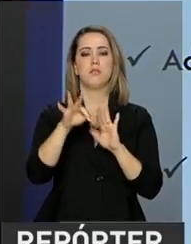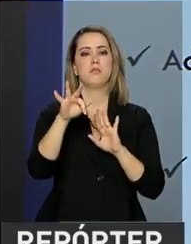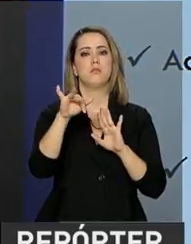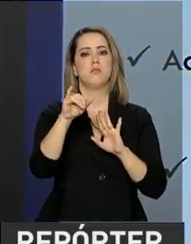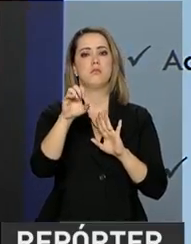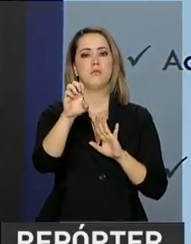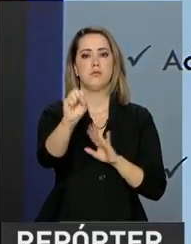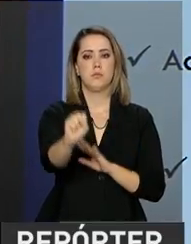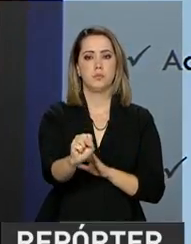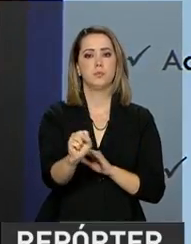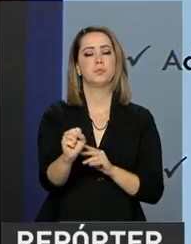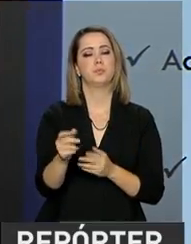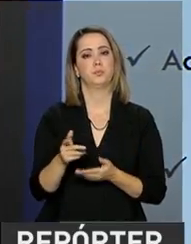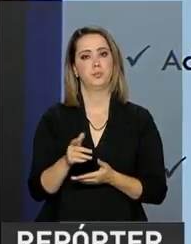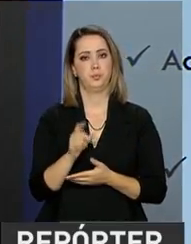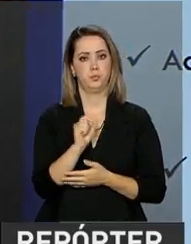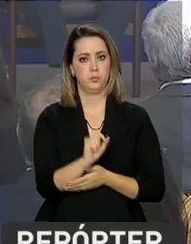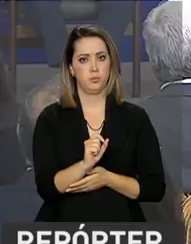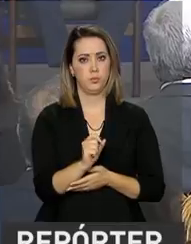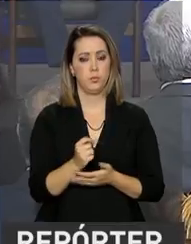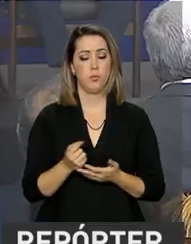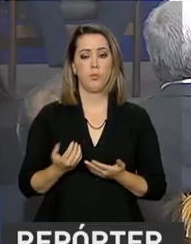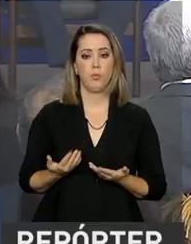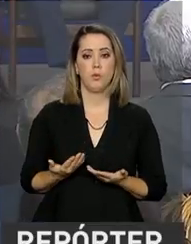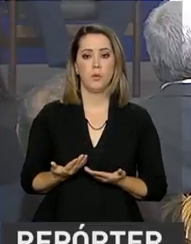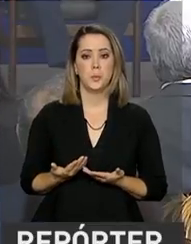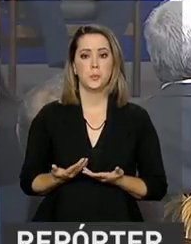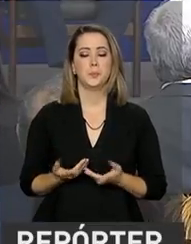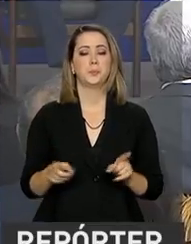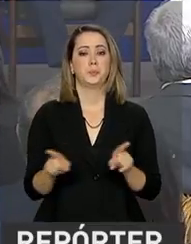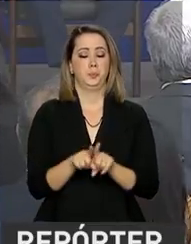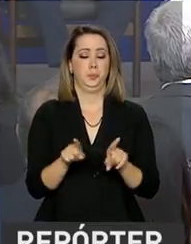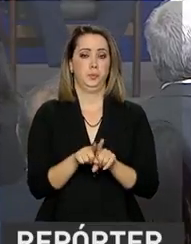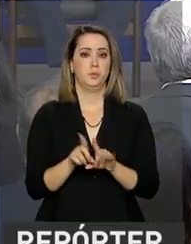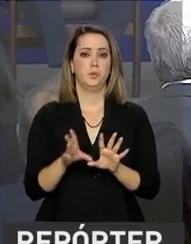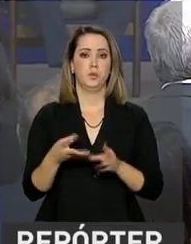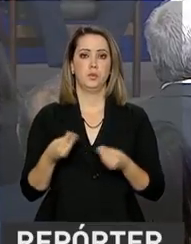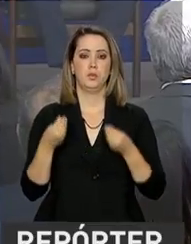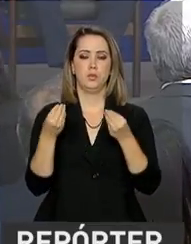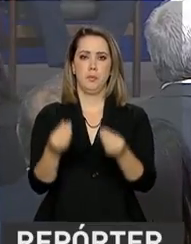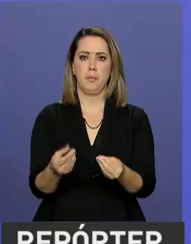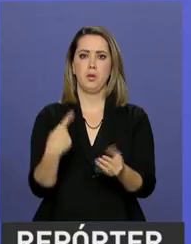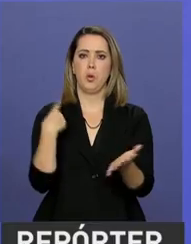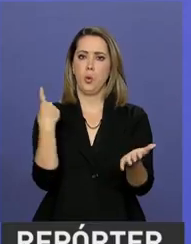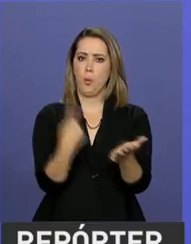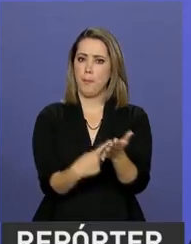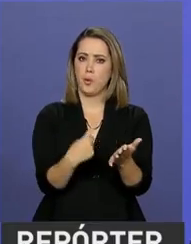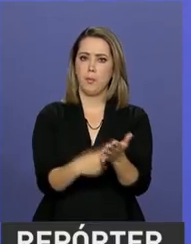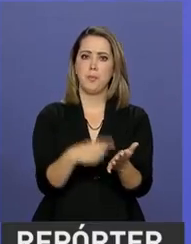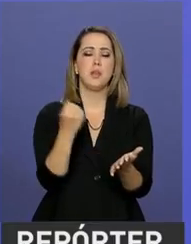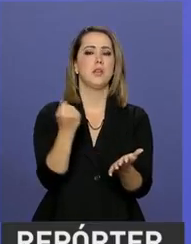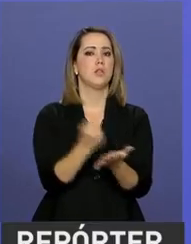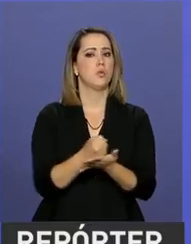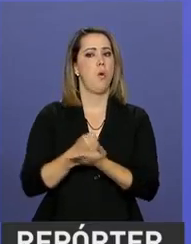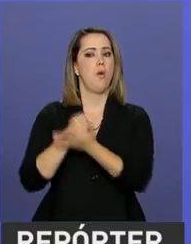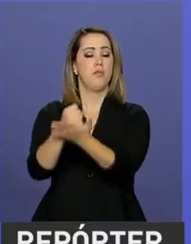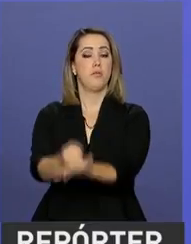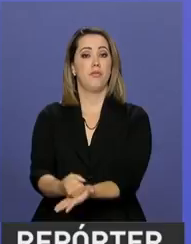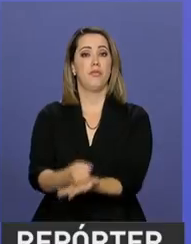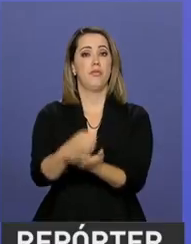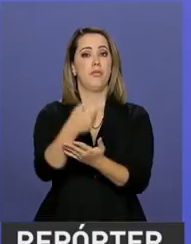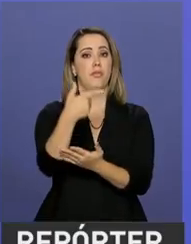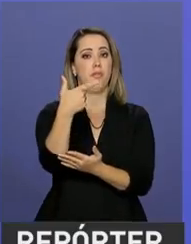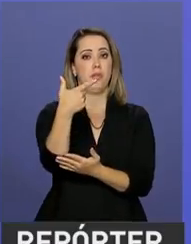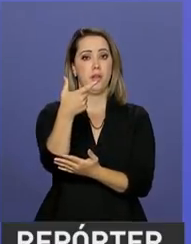pelo próprio programa e consagrando uma oferta global para o ano